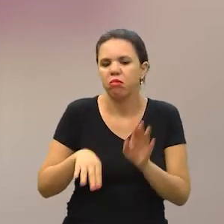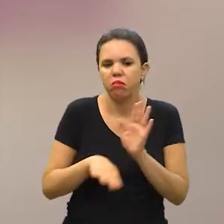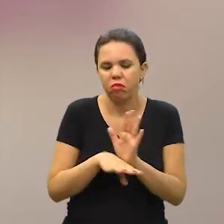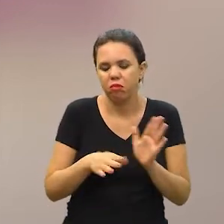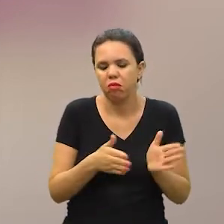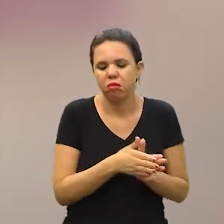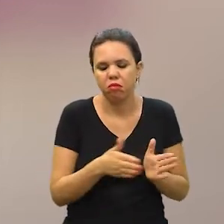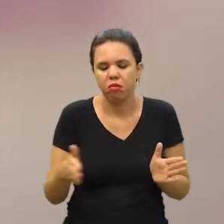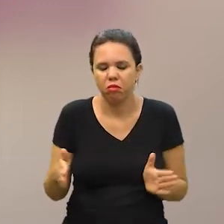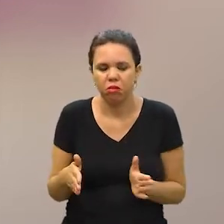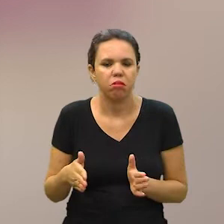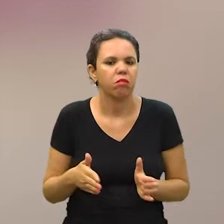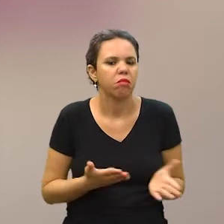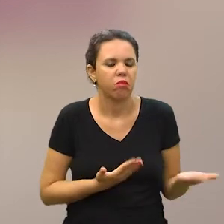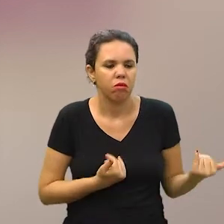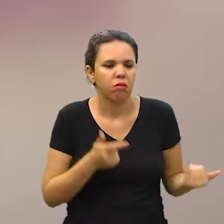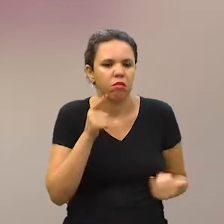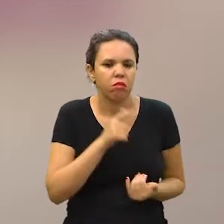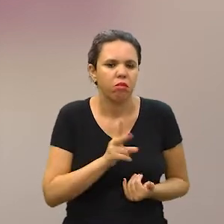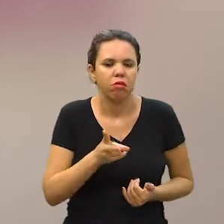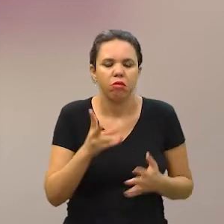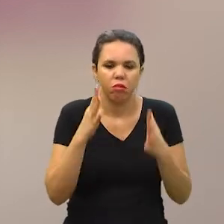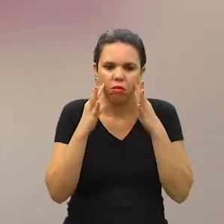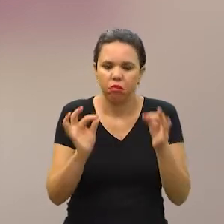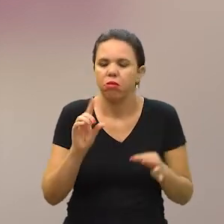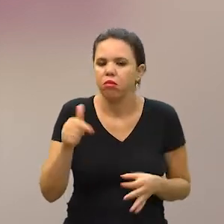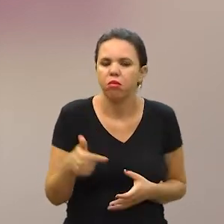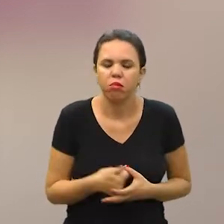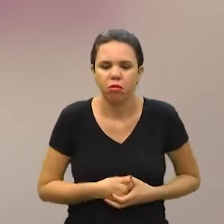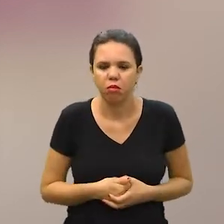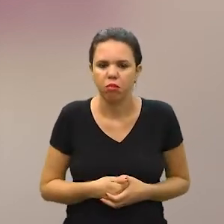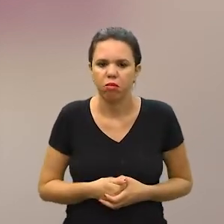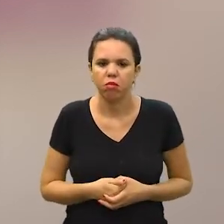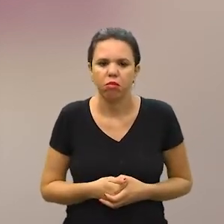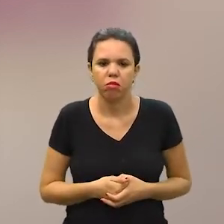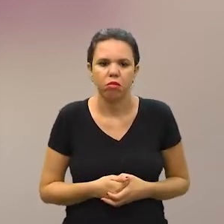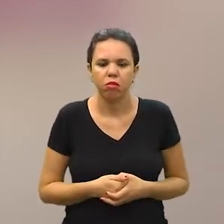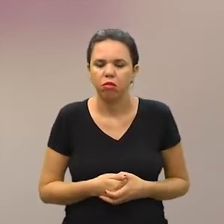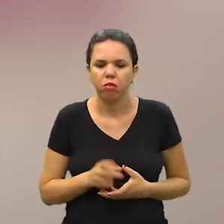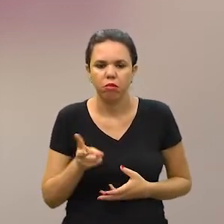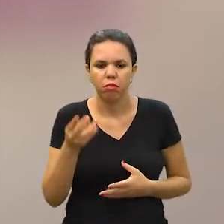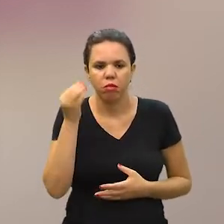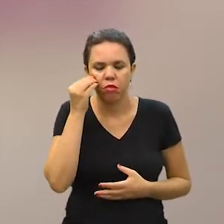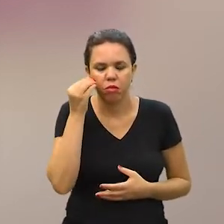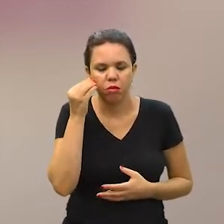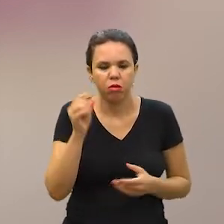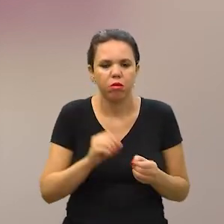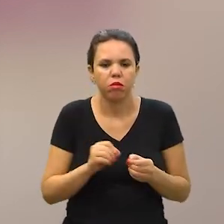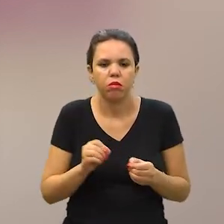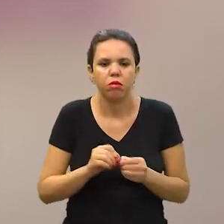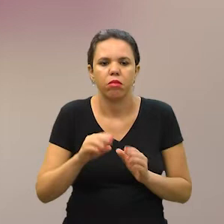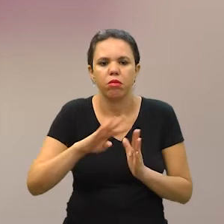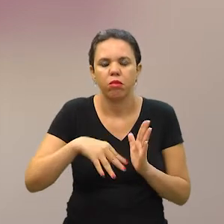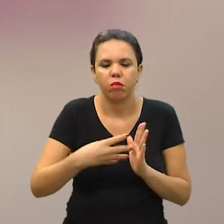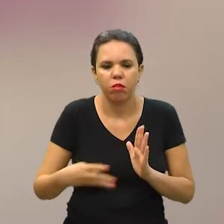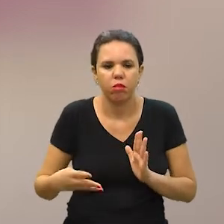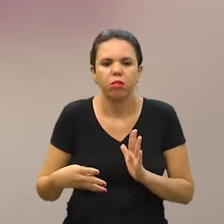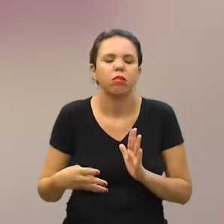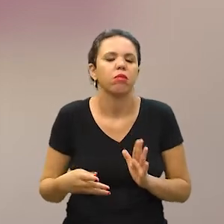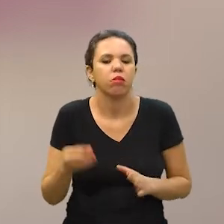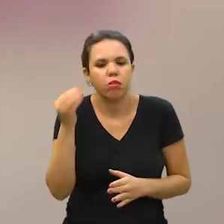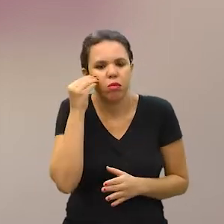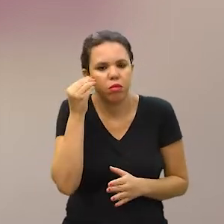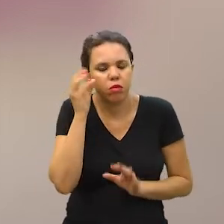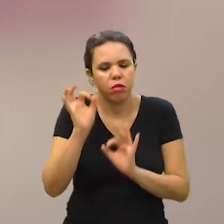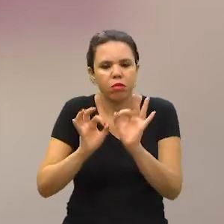recebeu, esse jovem consegue manter depois, né? Então, de sempre tentar, por exemplo, fazer uma planilha, de